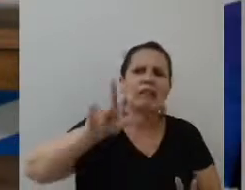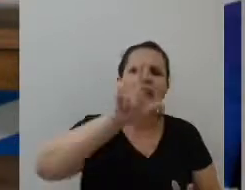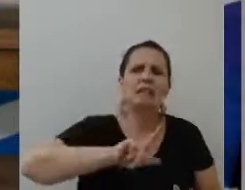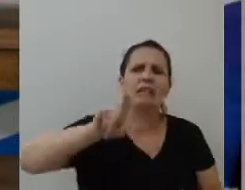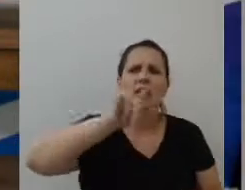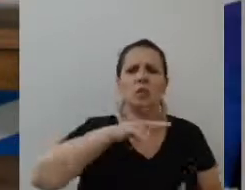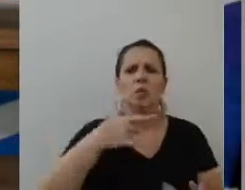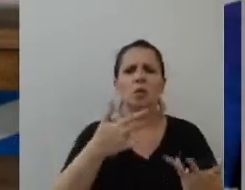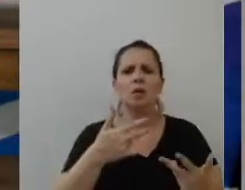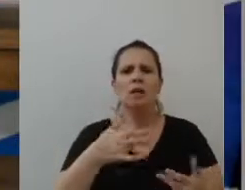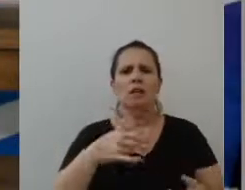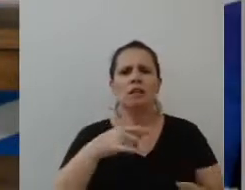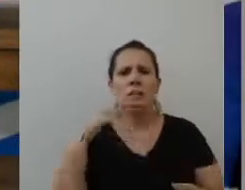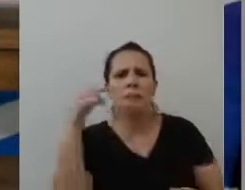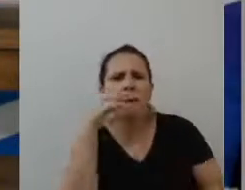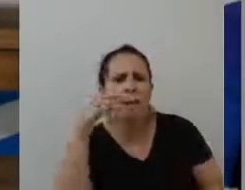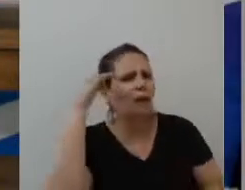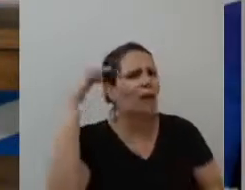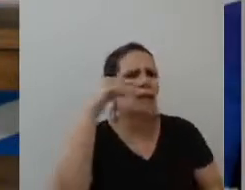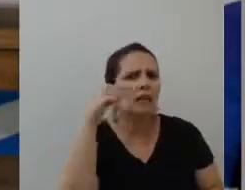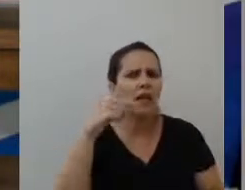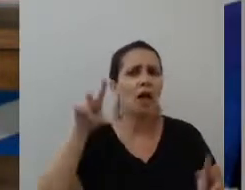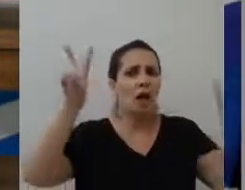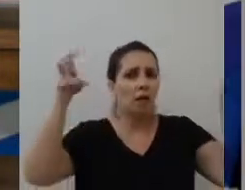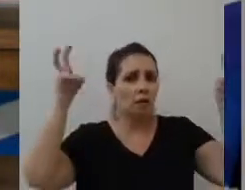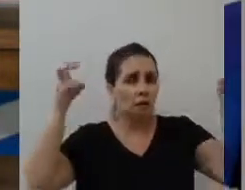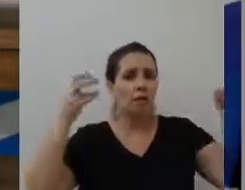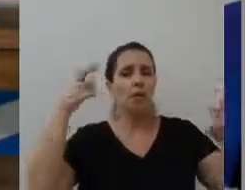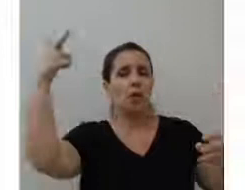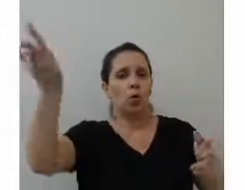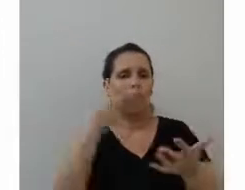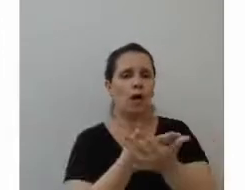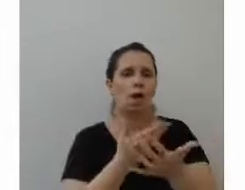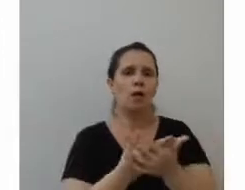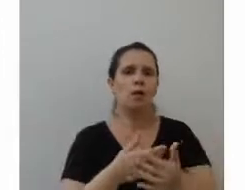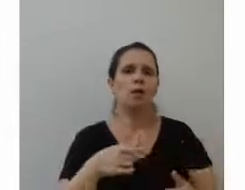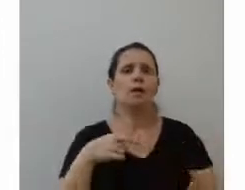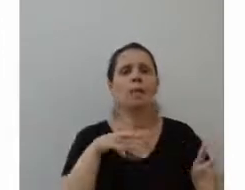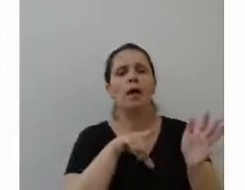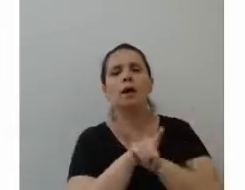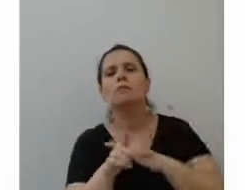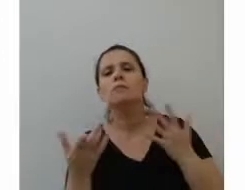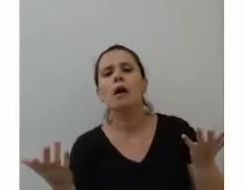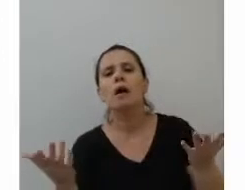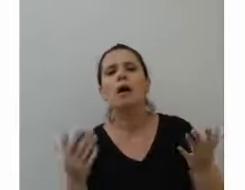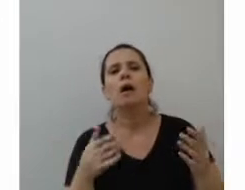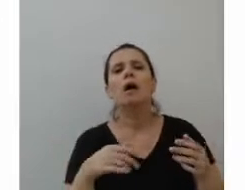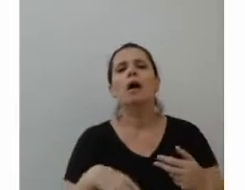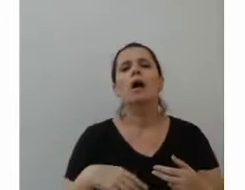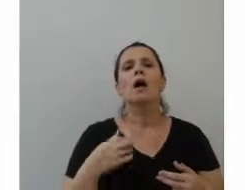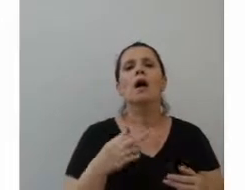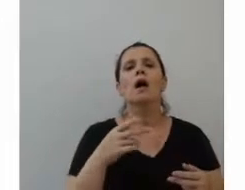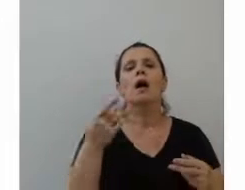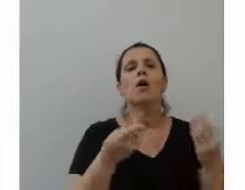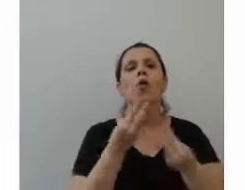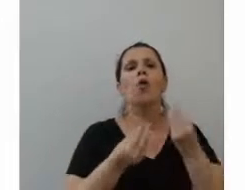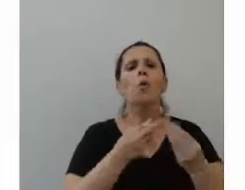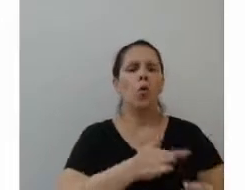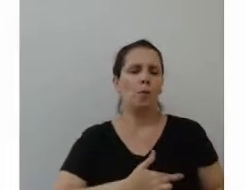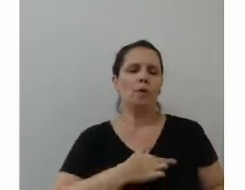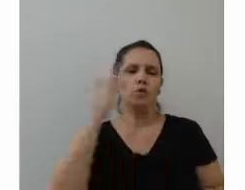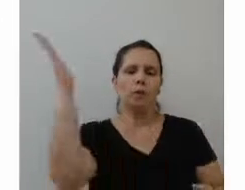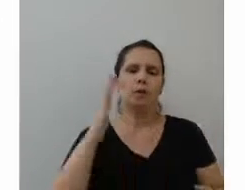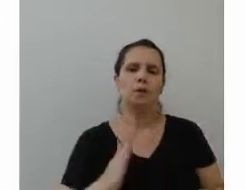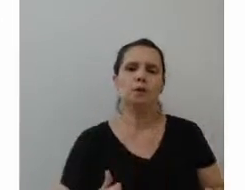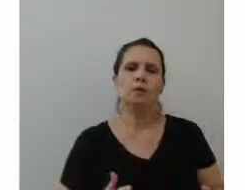pessimismo na obra de Álvares de Azevedo. O tema da nossa próxima aula, viu? A gente vai ver isso. Vamos para a questão? A produção poética do romantismo brasileiro apresentou